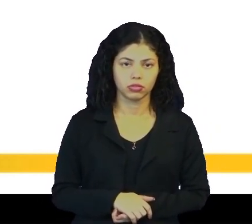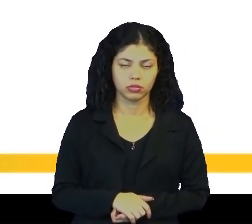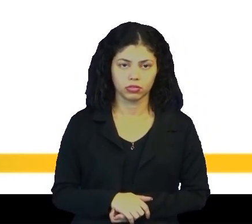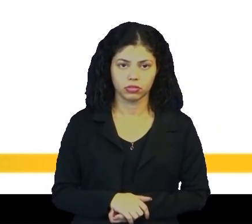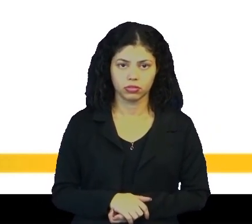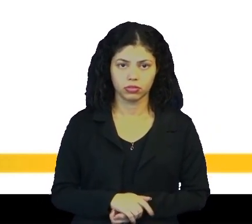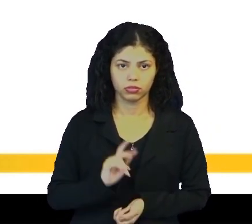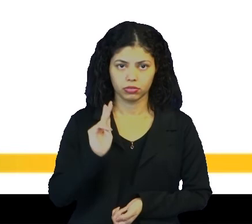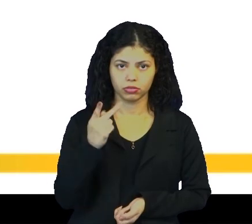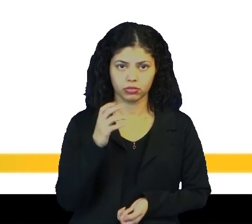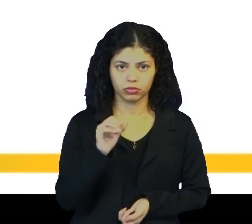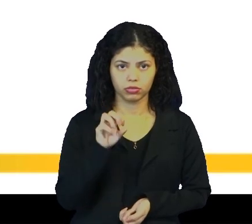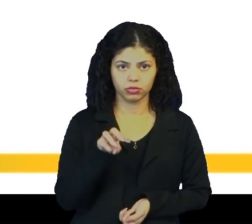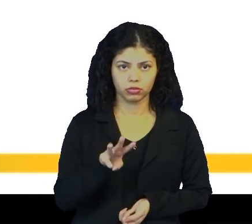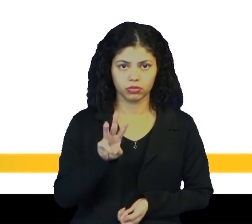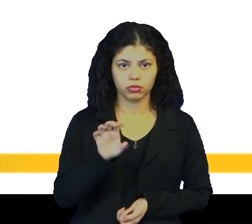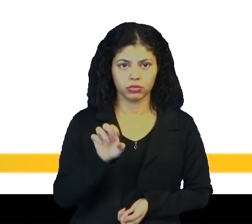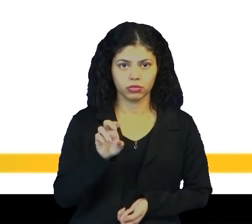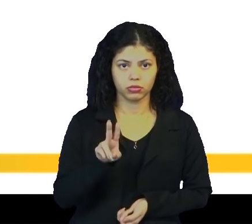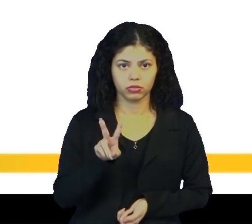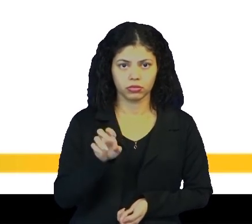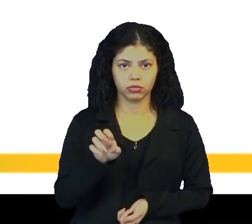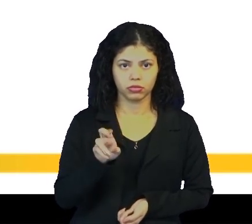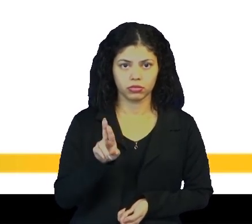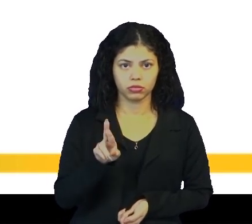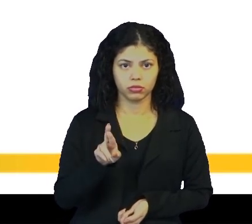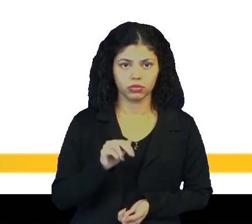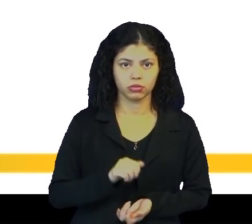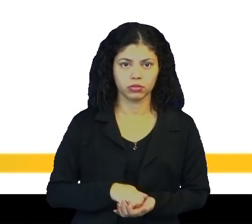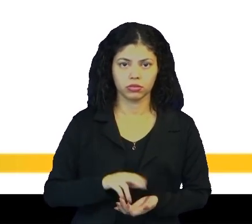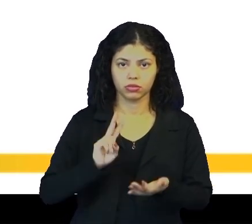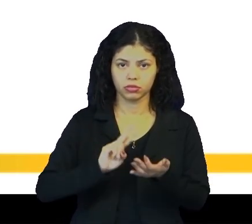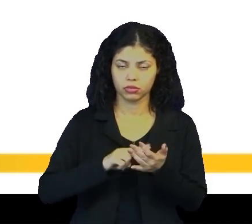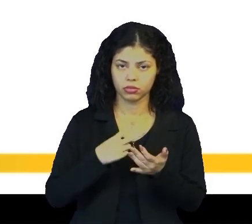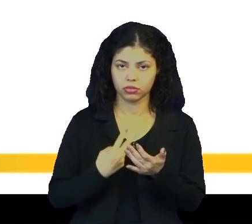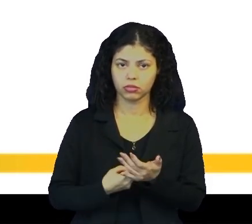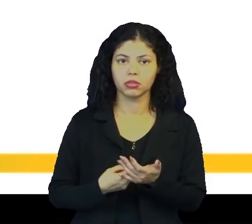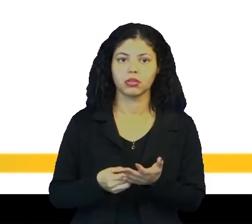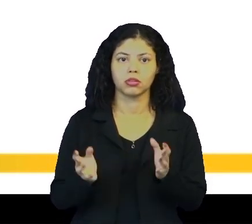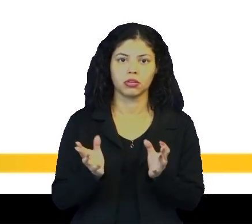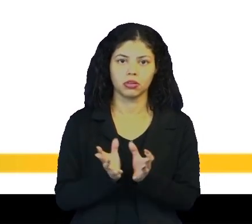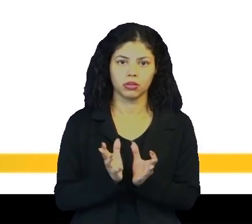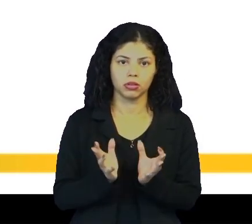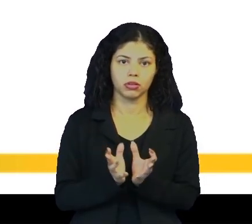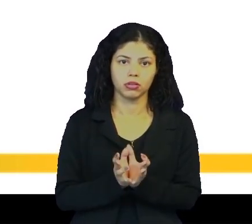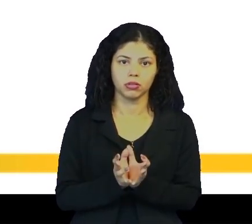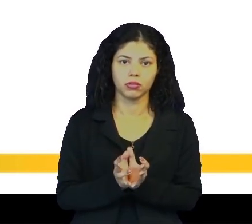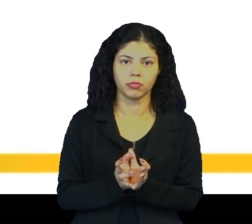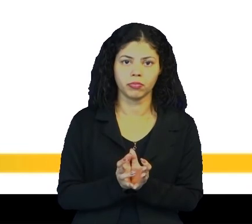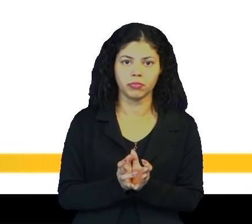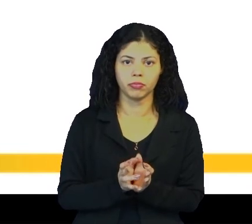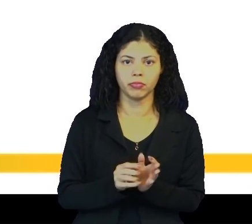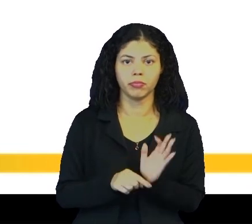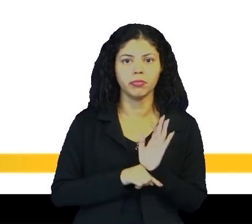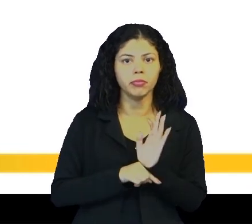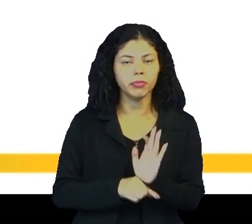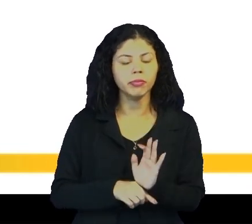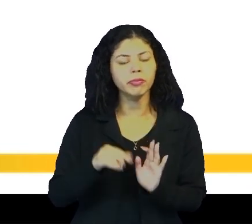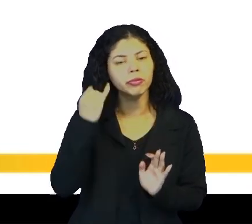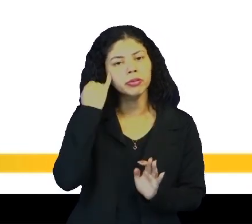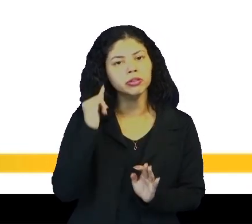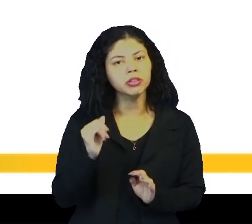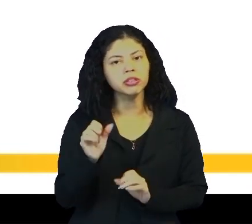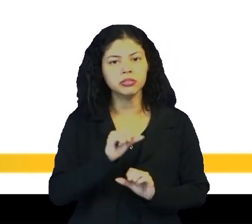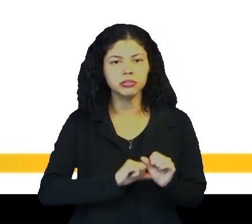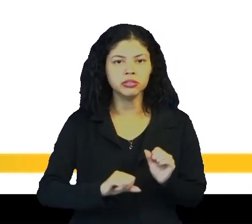However, entretanto ou no entanto, however é uma conjunção adversativa, ou seja, ela indica ideias